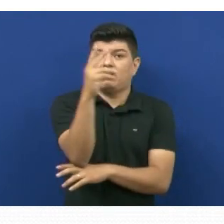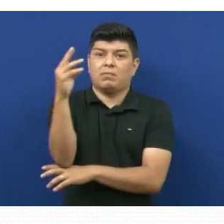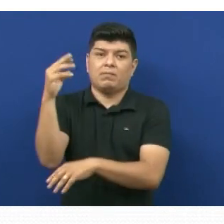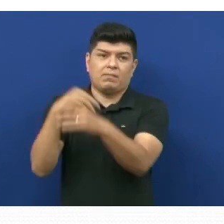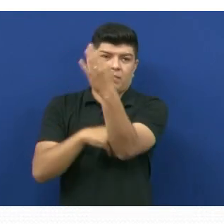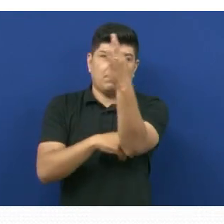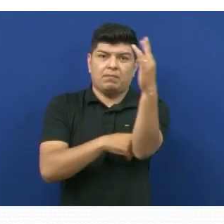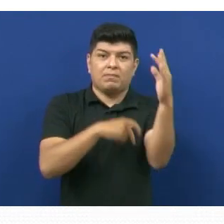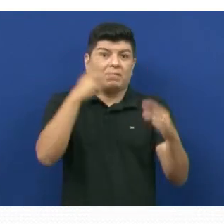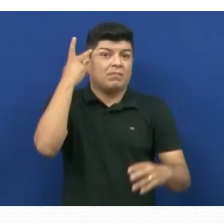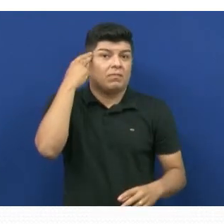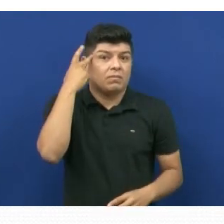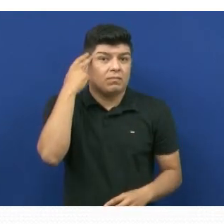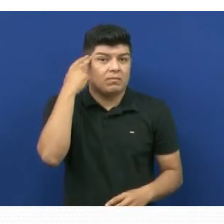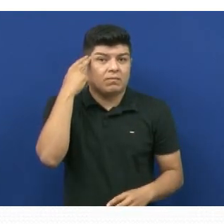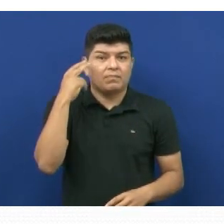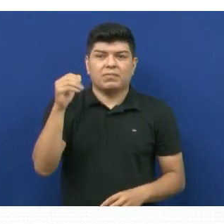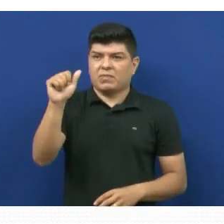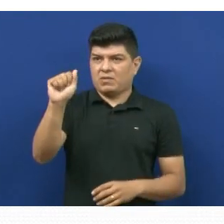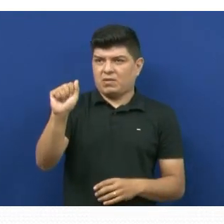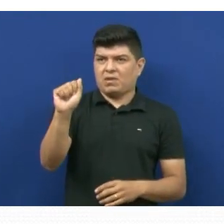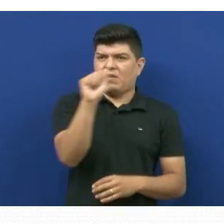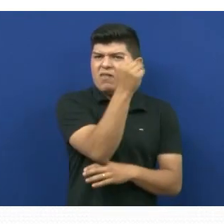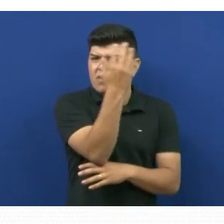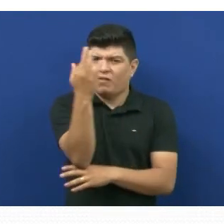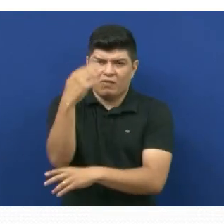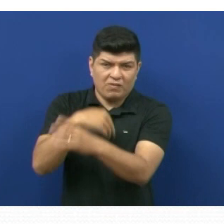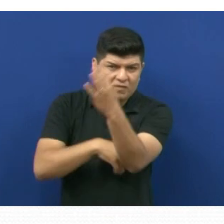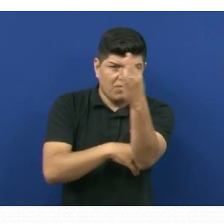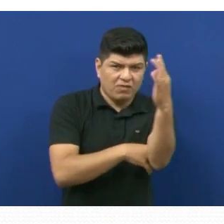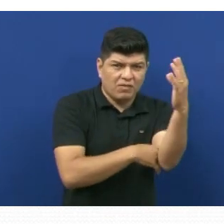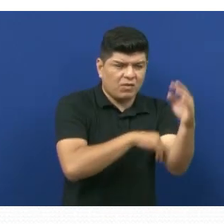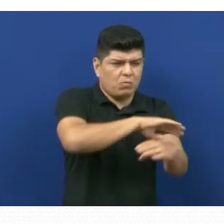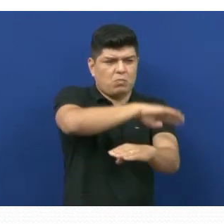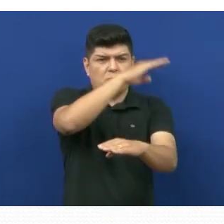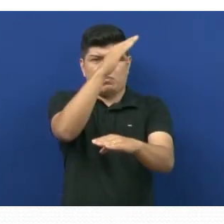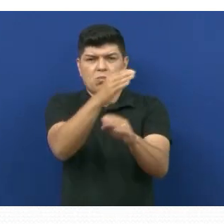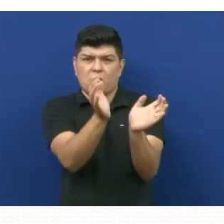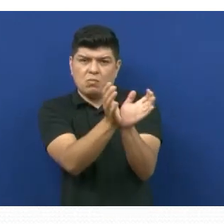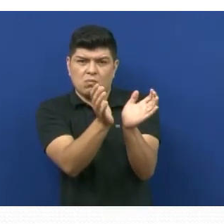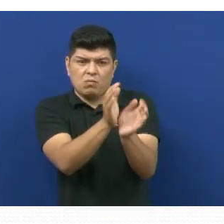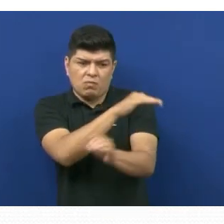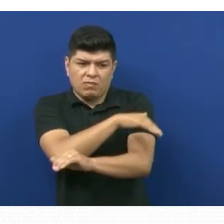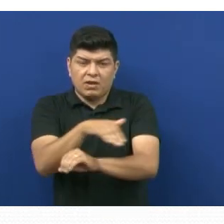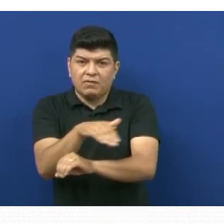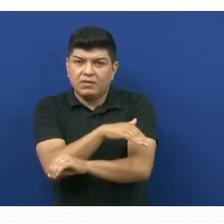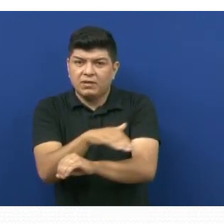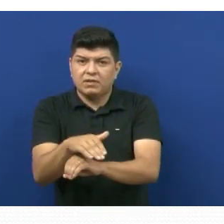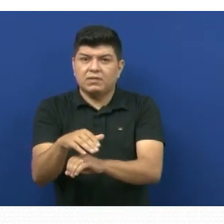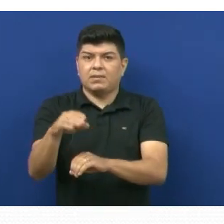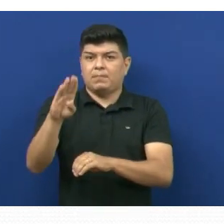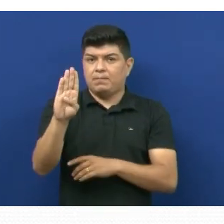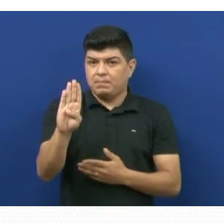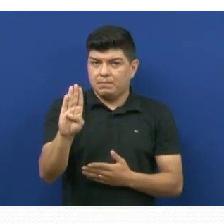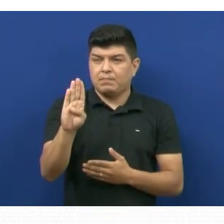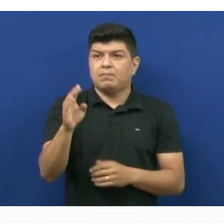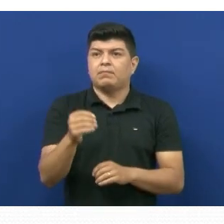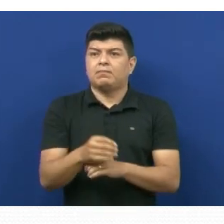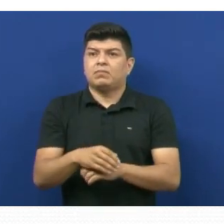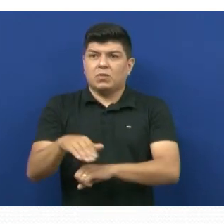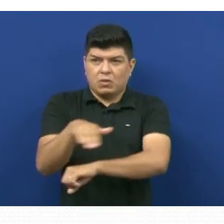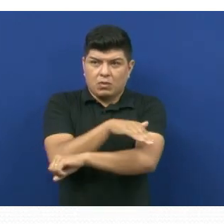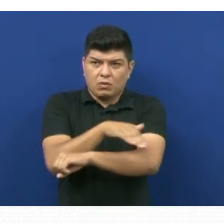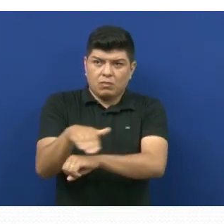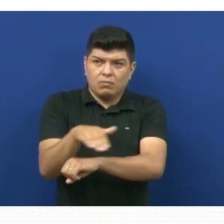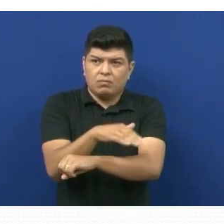naturais. Alternativa A, floresta, conjunto de montanhas e avenida. Alternativa B,